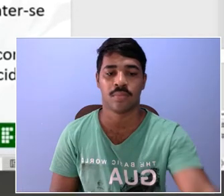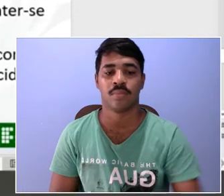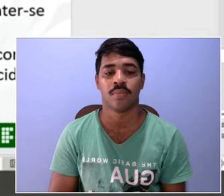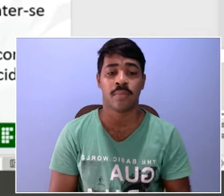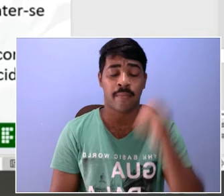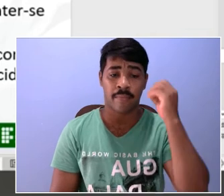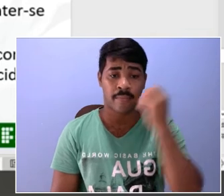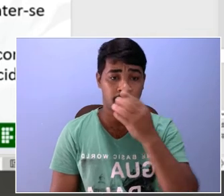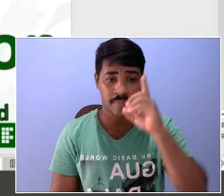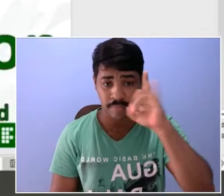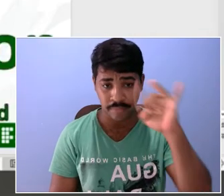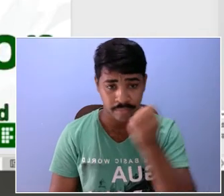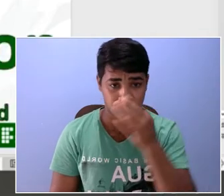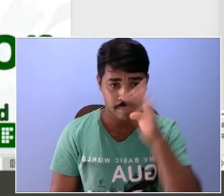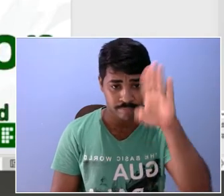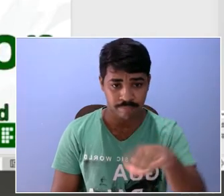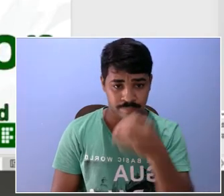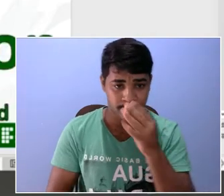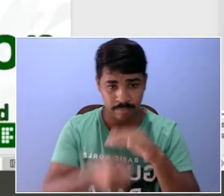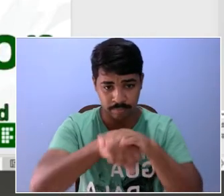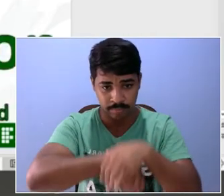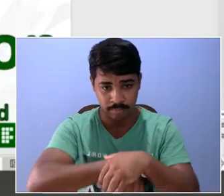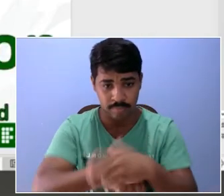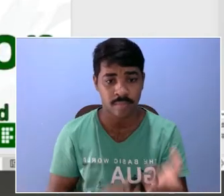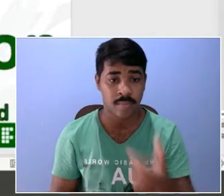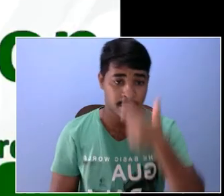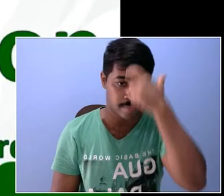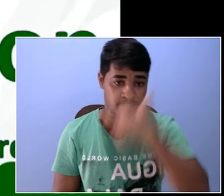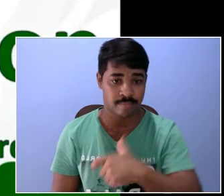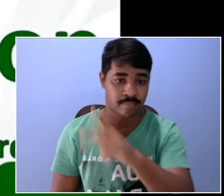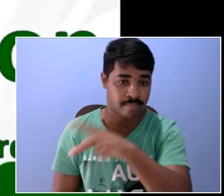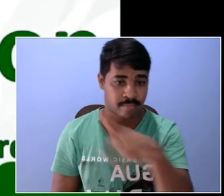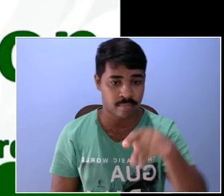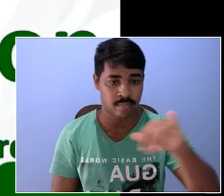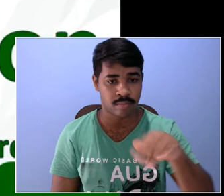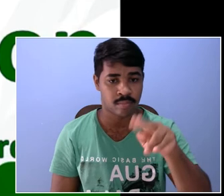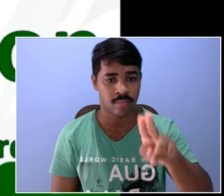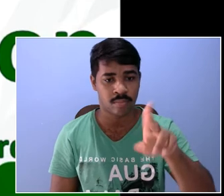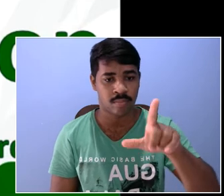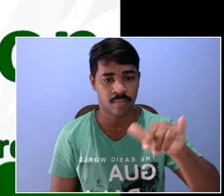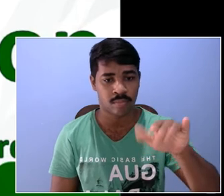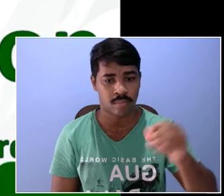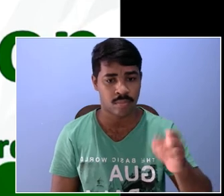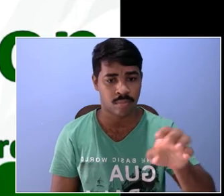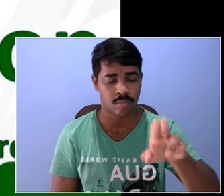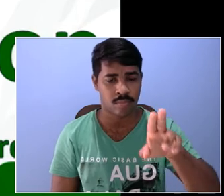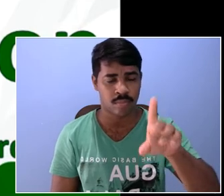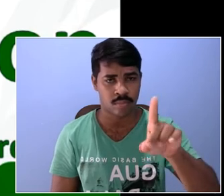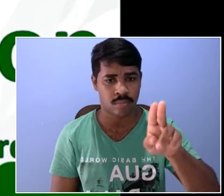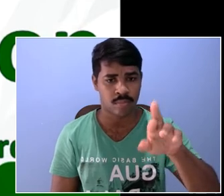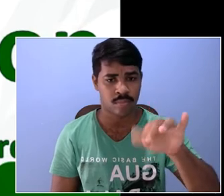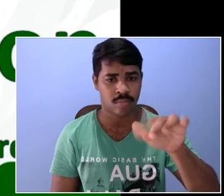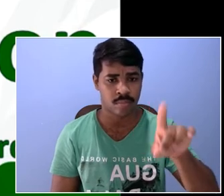Bom dia, boa tarde, boa noite. Eu sou o professor Júlio Eduardo, sou professor do Instituto